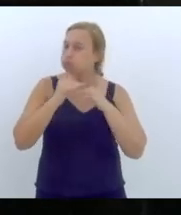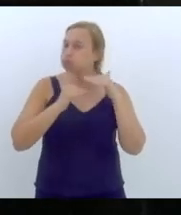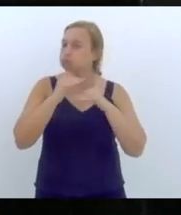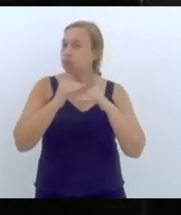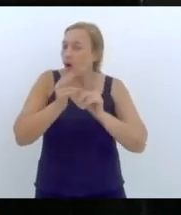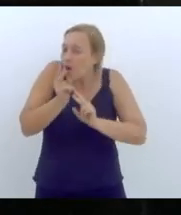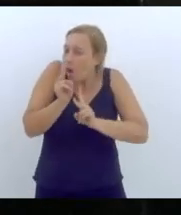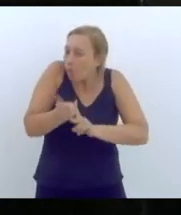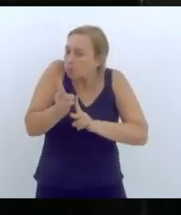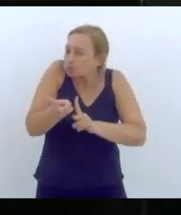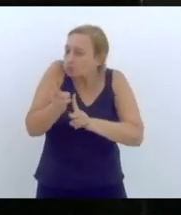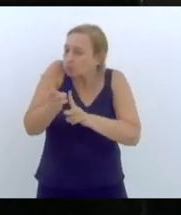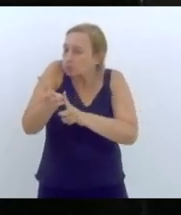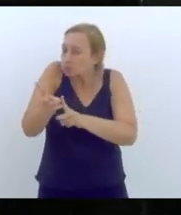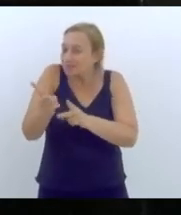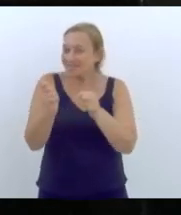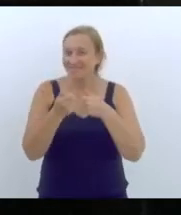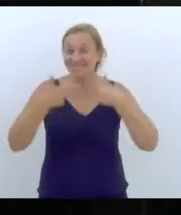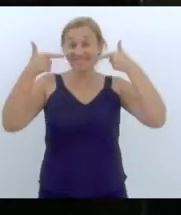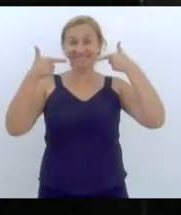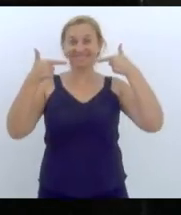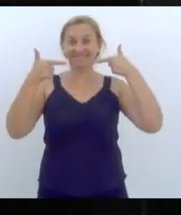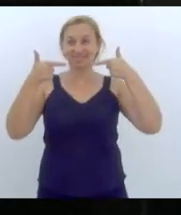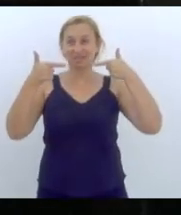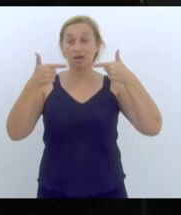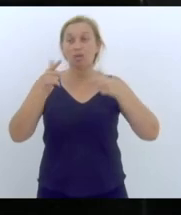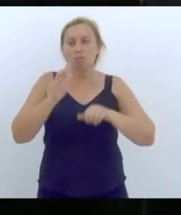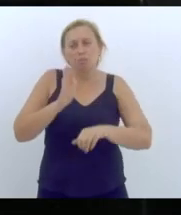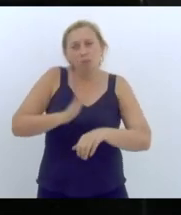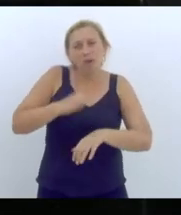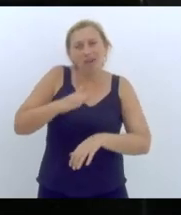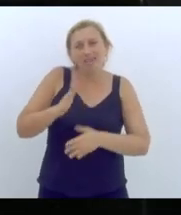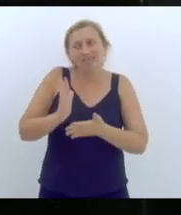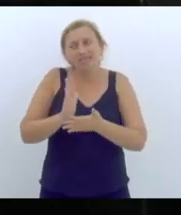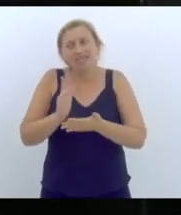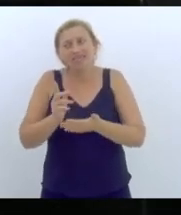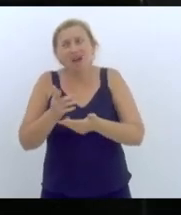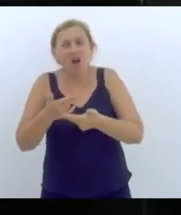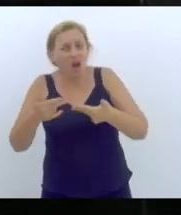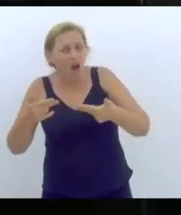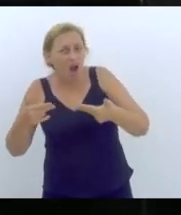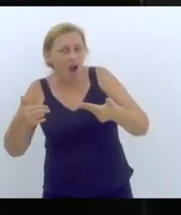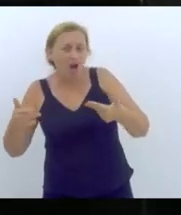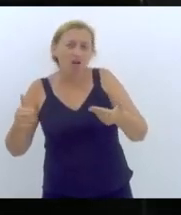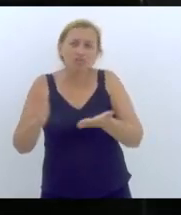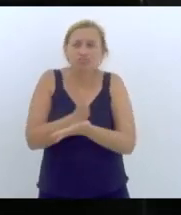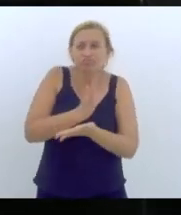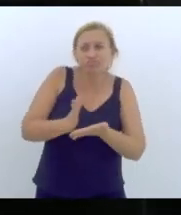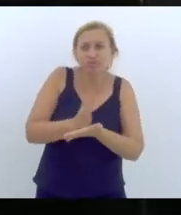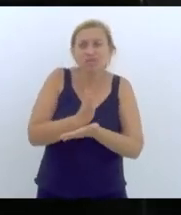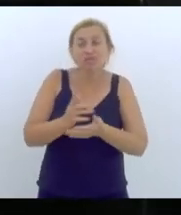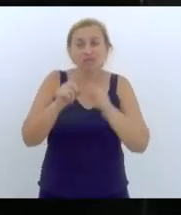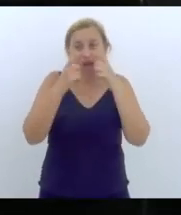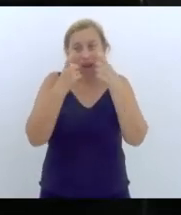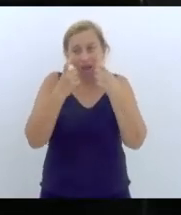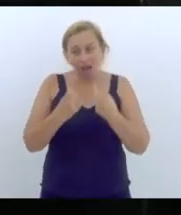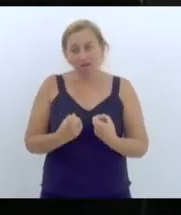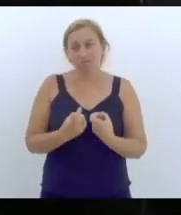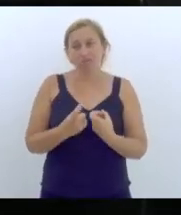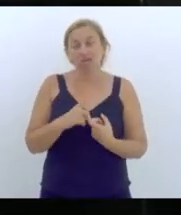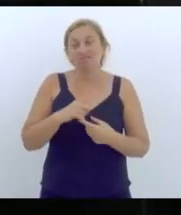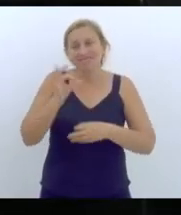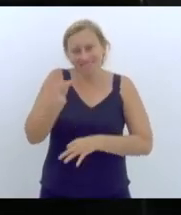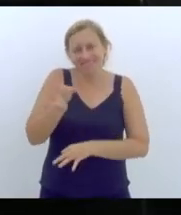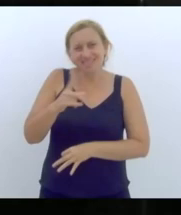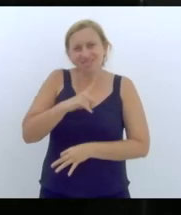a continuar sorrindo. Por mais que muitas vezes as lágrimas escorram, eu tenho